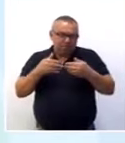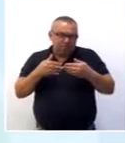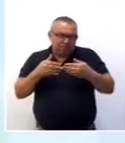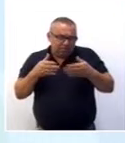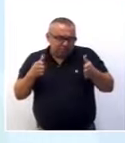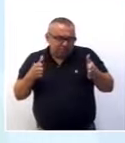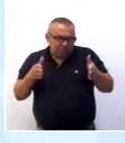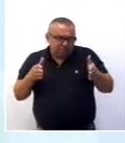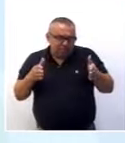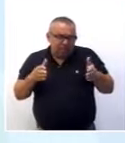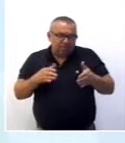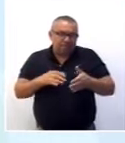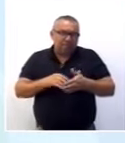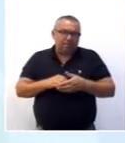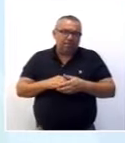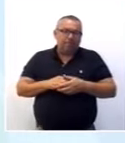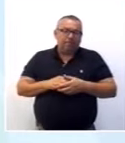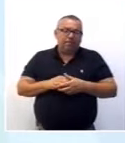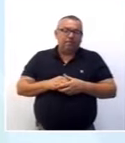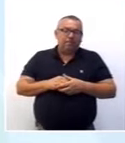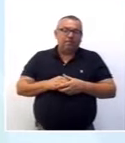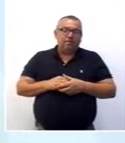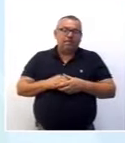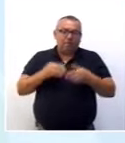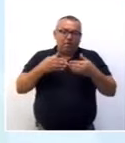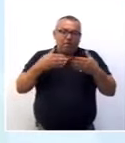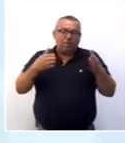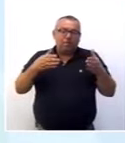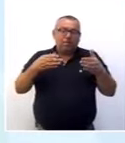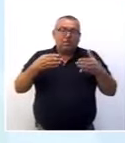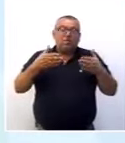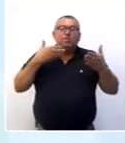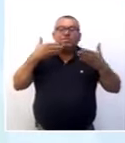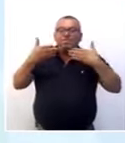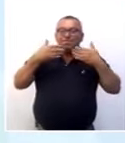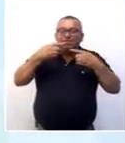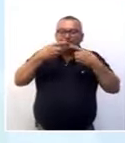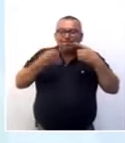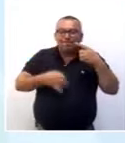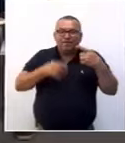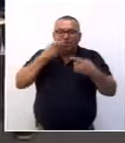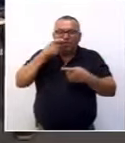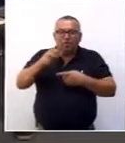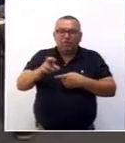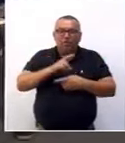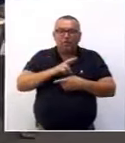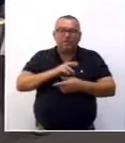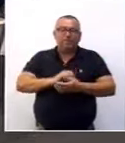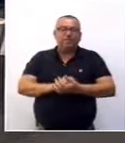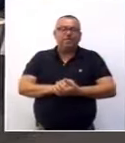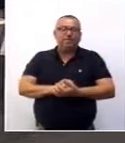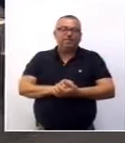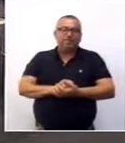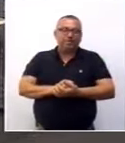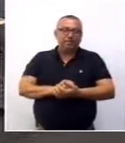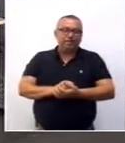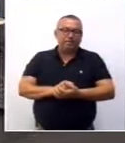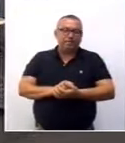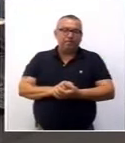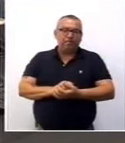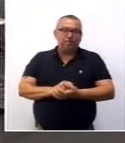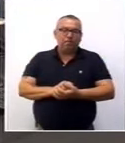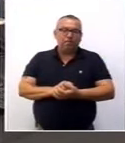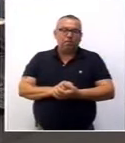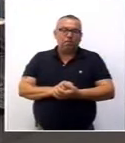Pode. Vamos abrir o chat? Vamos abrir o chat, galera. Vamos responder as questões. Vamos lá.